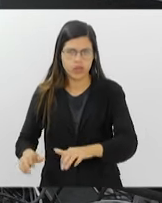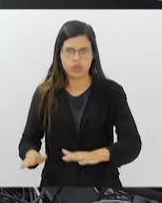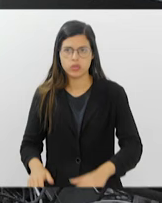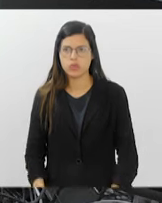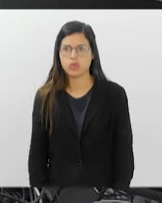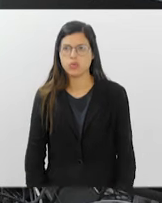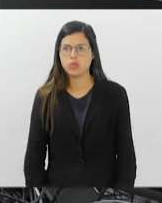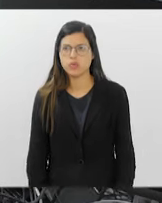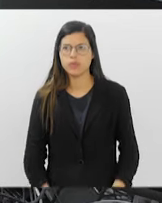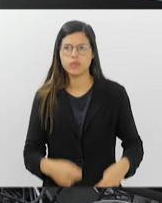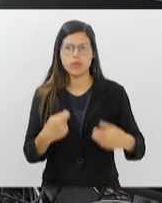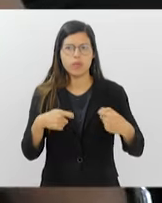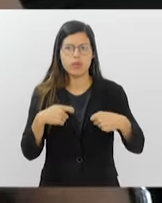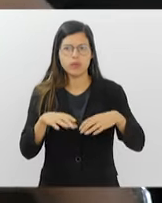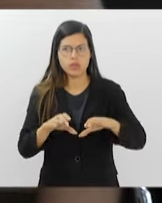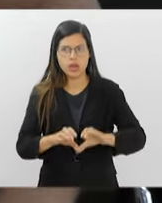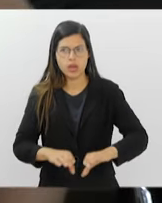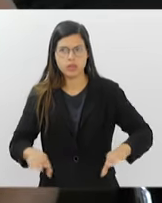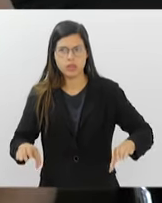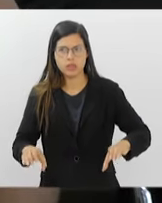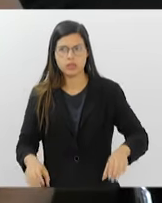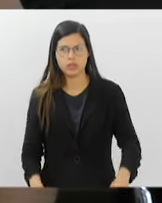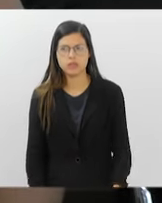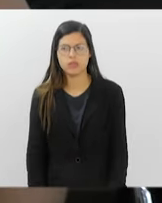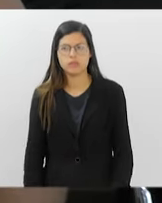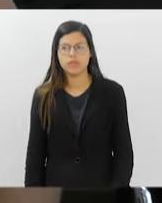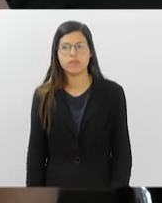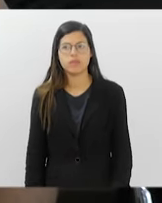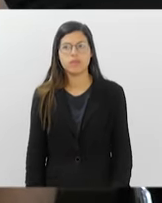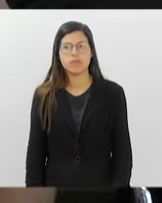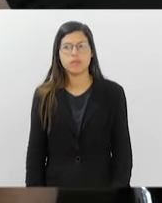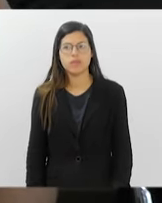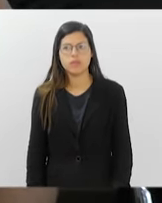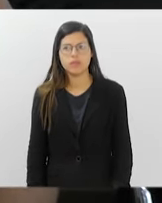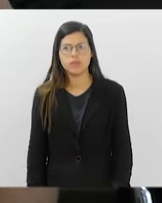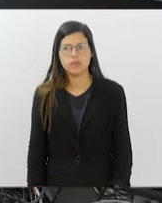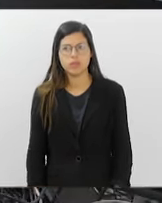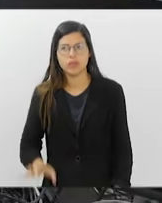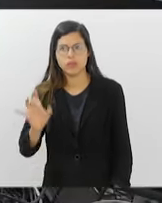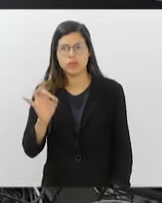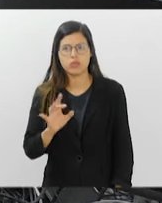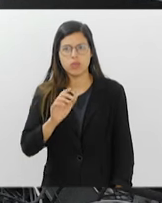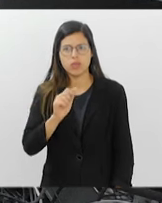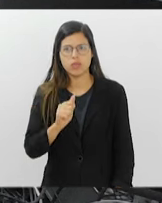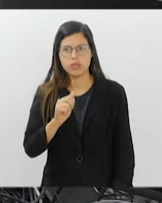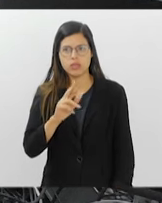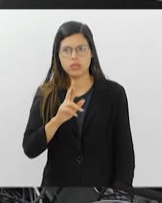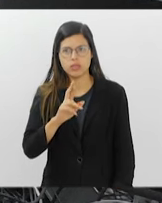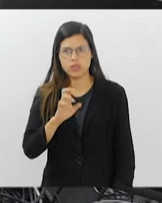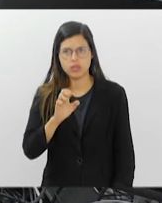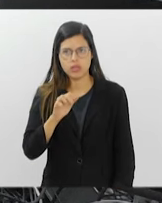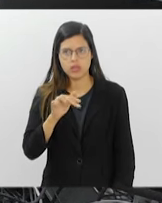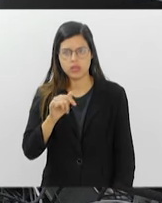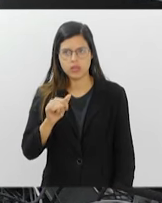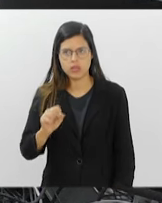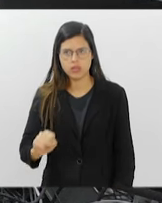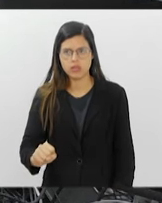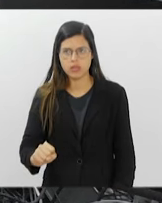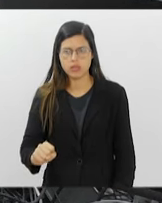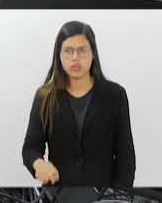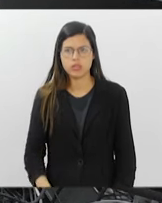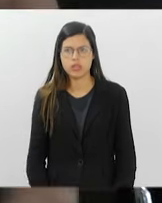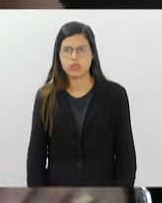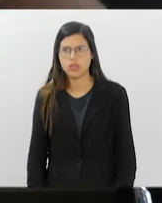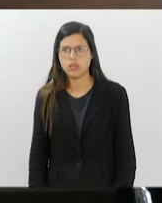necessário ter canalização na área livre Ok só nas al na plateia na plateia que tá dizendo na plateia que o Senor tá